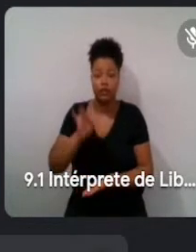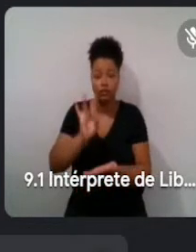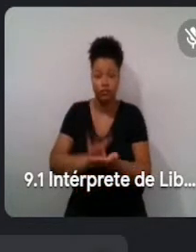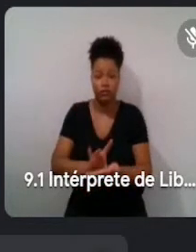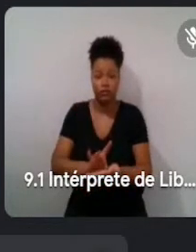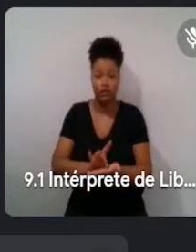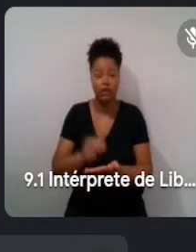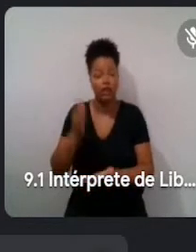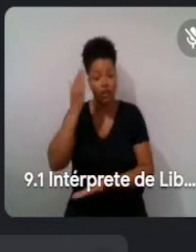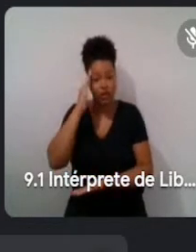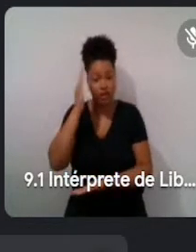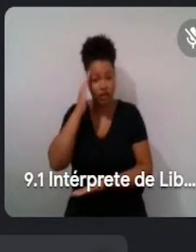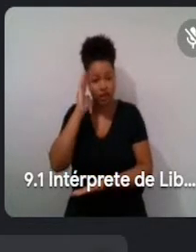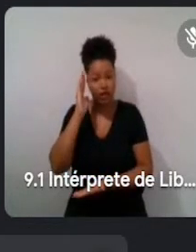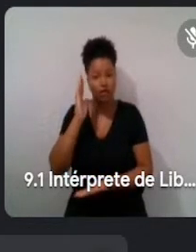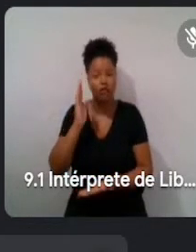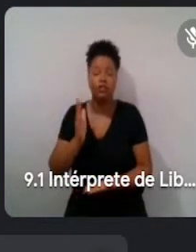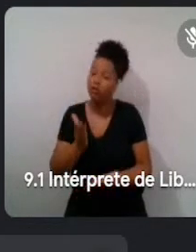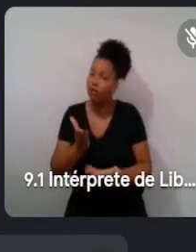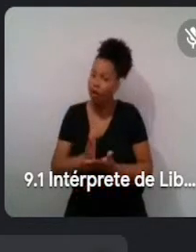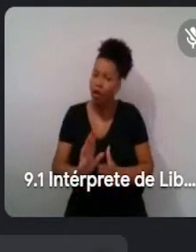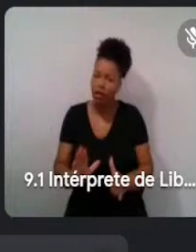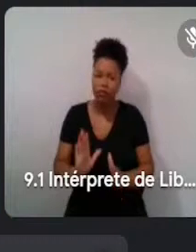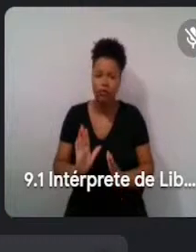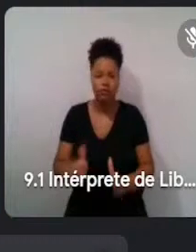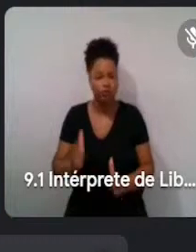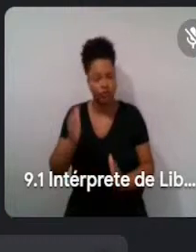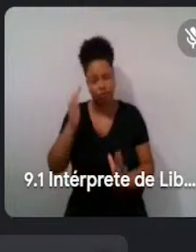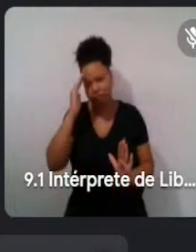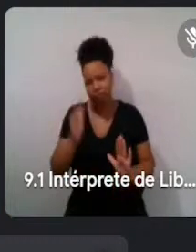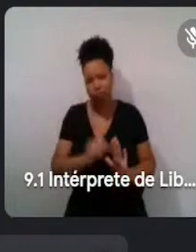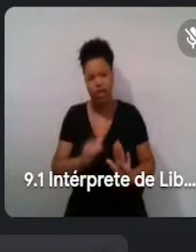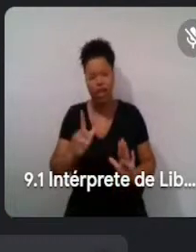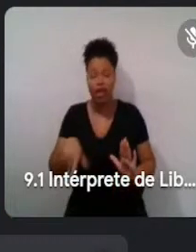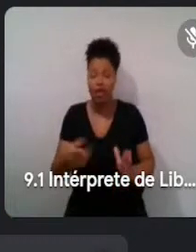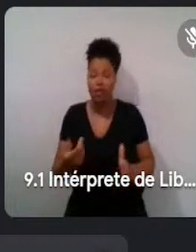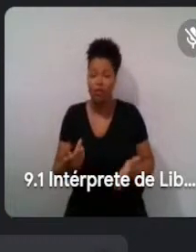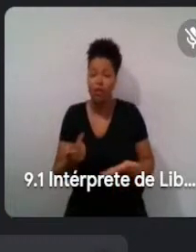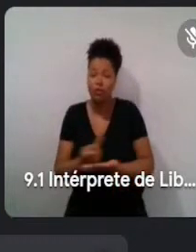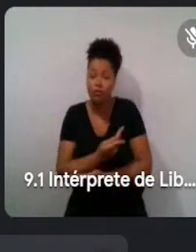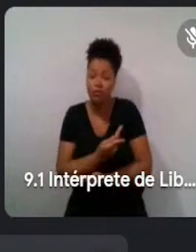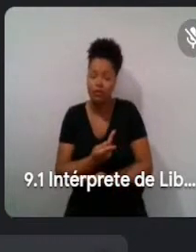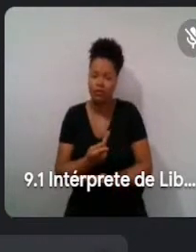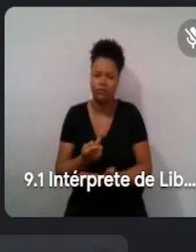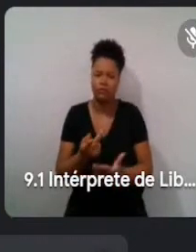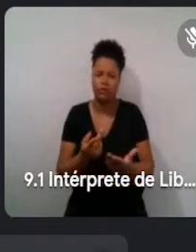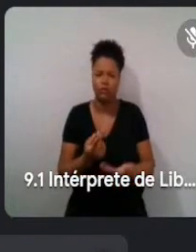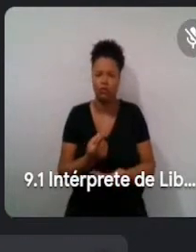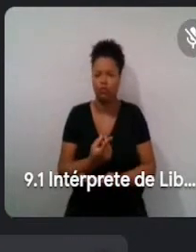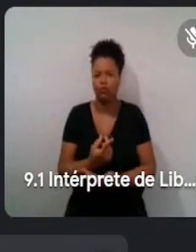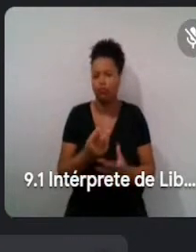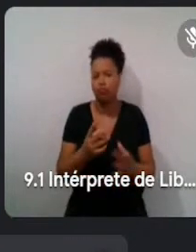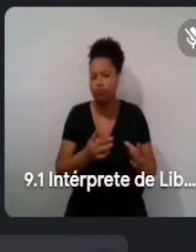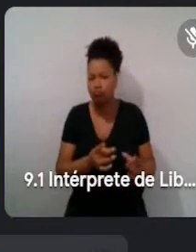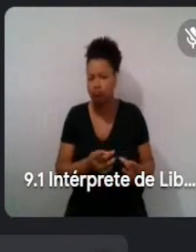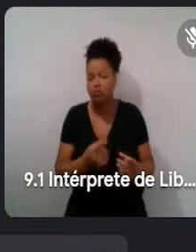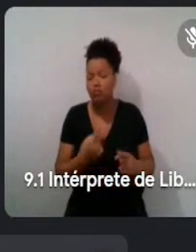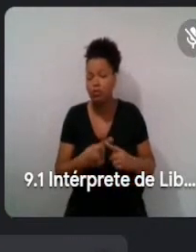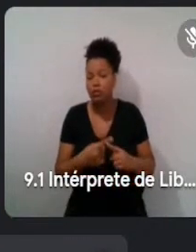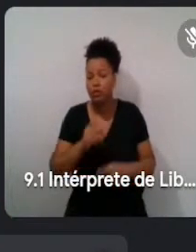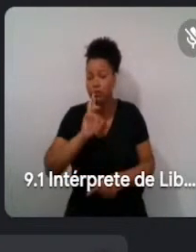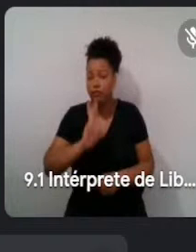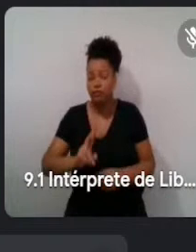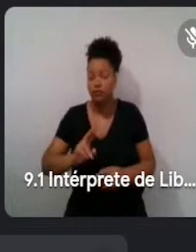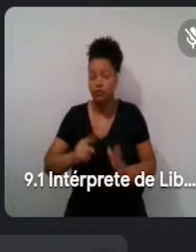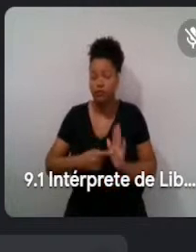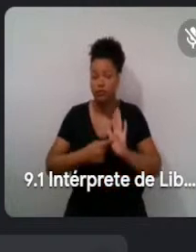que o vício foi sanado. É uma situação bem peculiar, porque a resposta que for apresentada